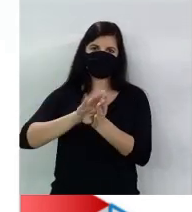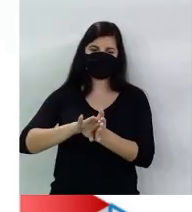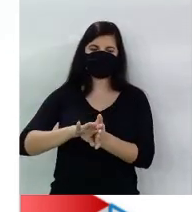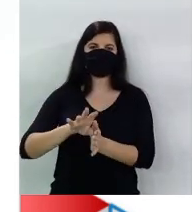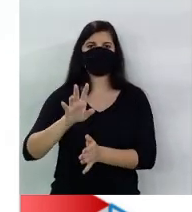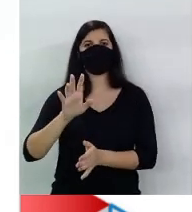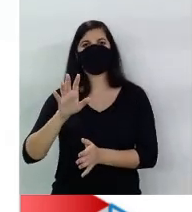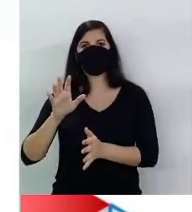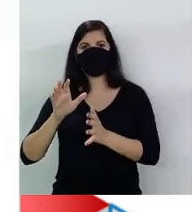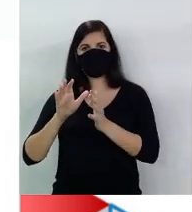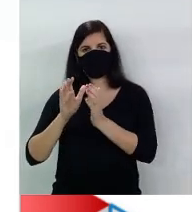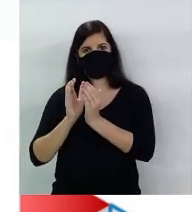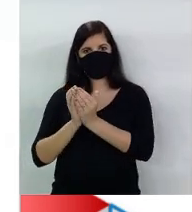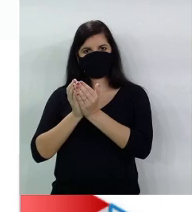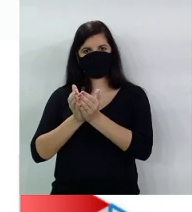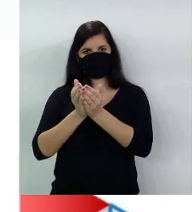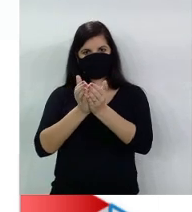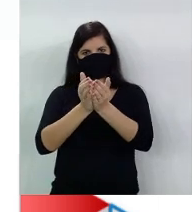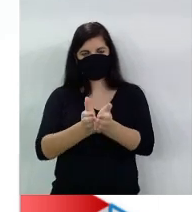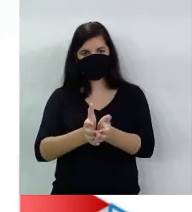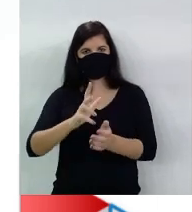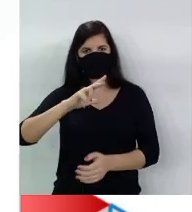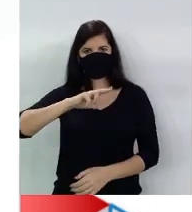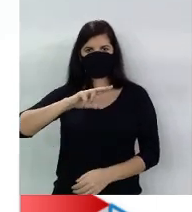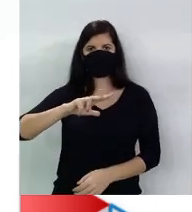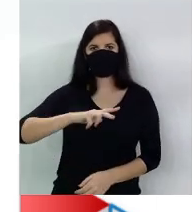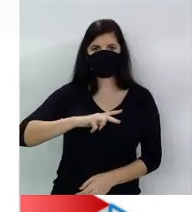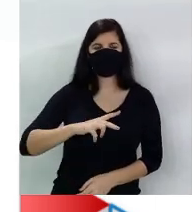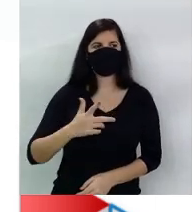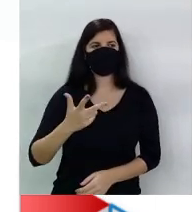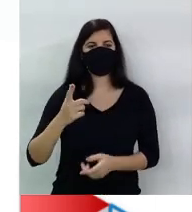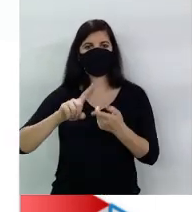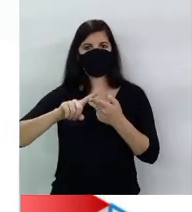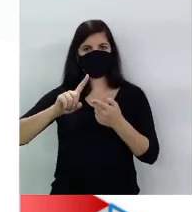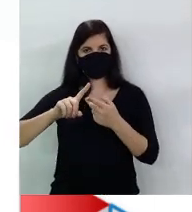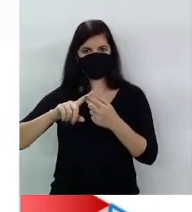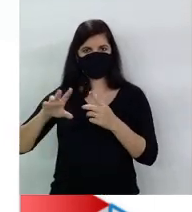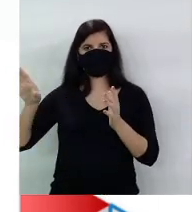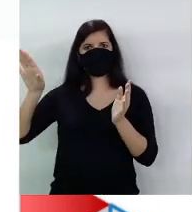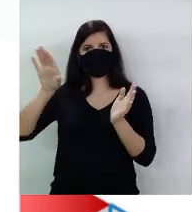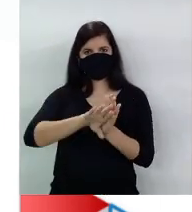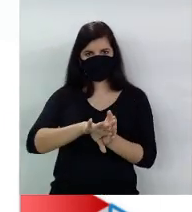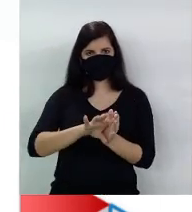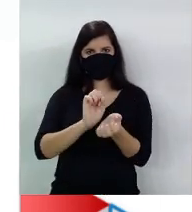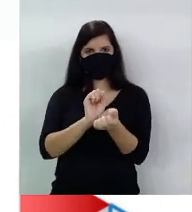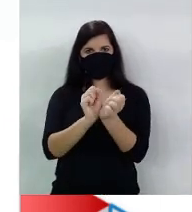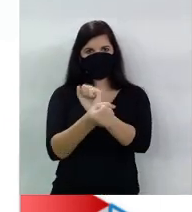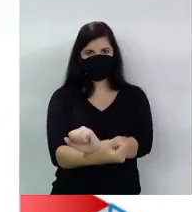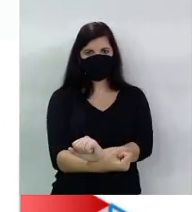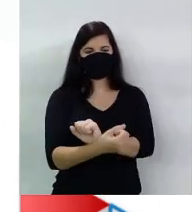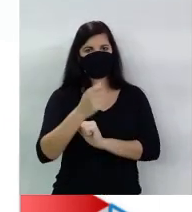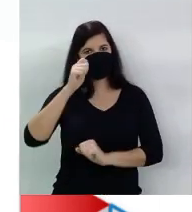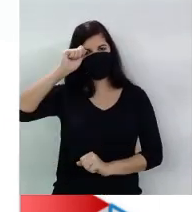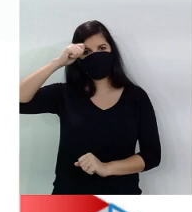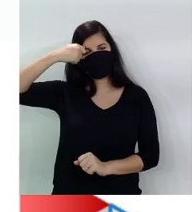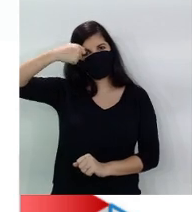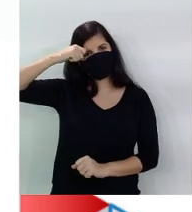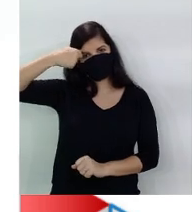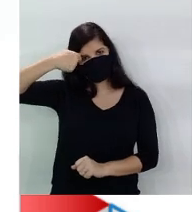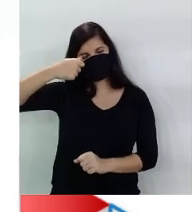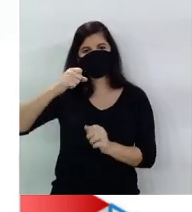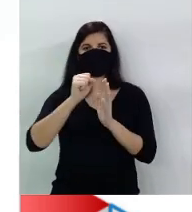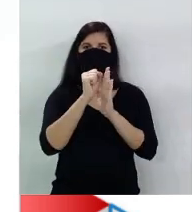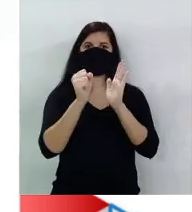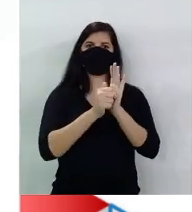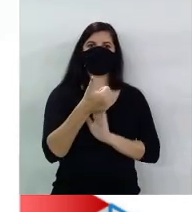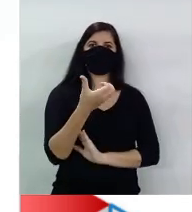dos colonizadores portugueses e também da chegada dos escravizados africanos no